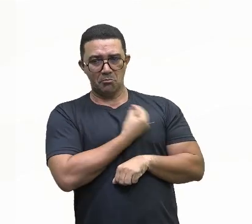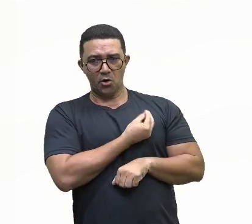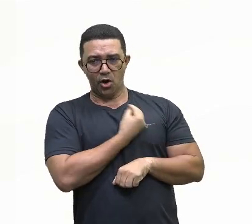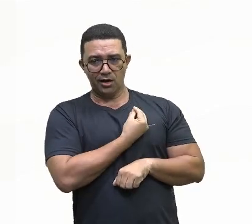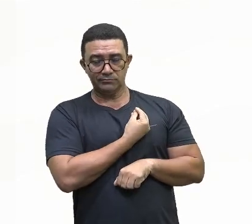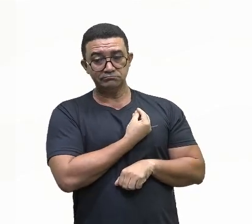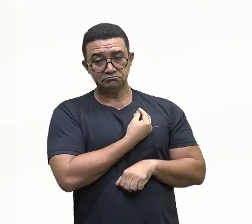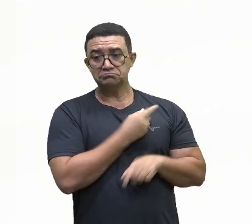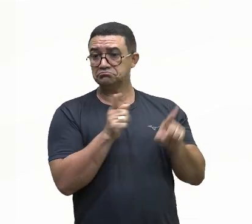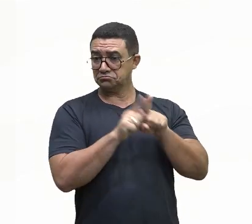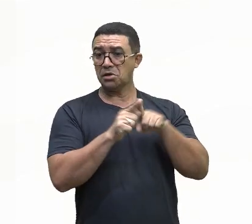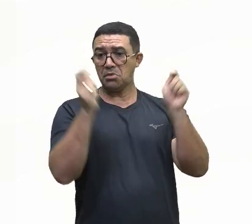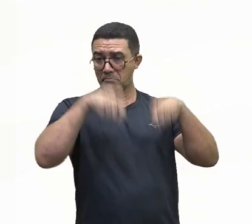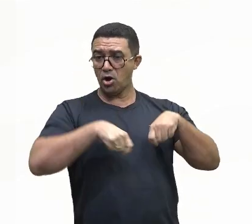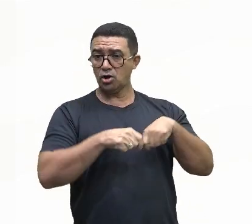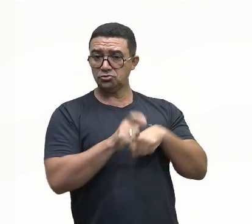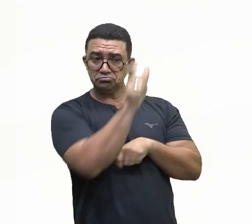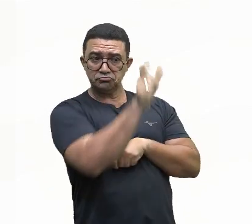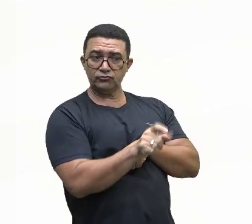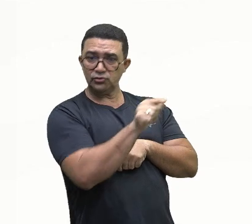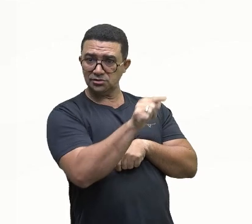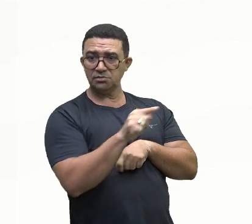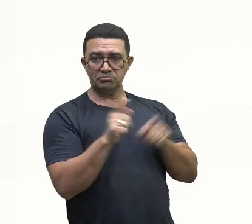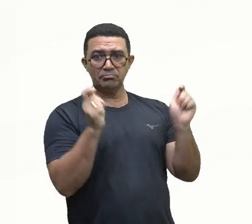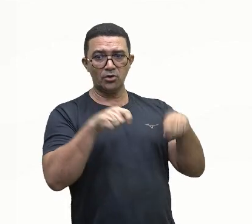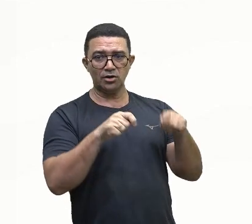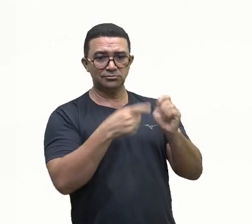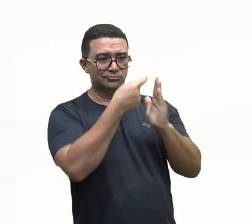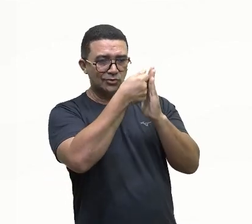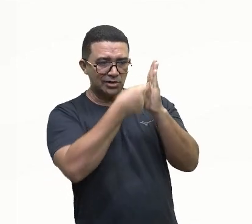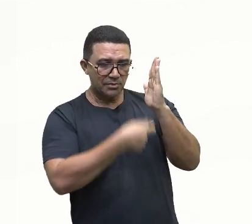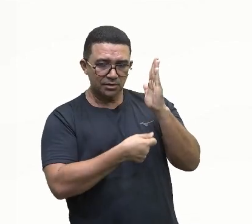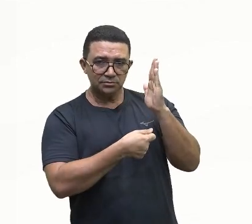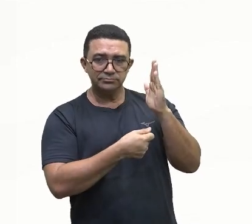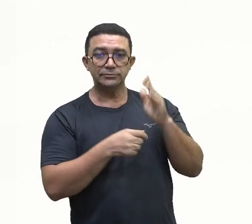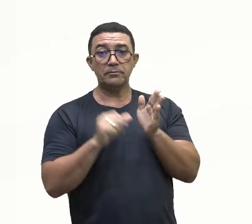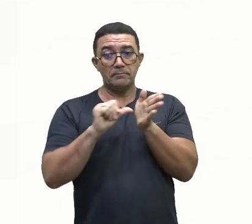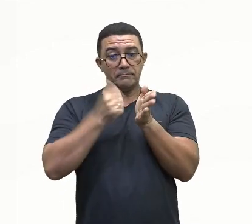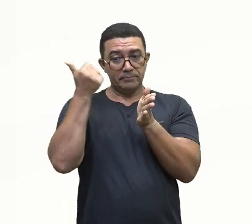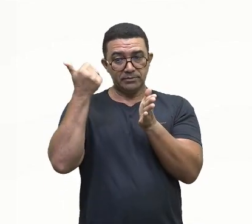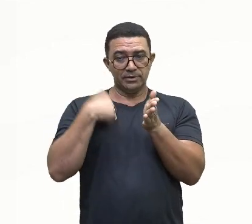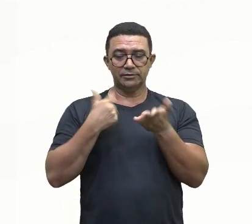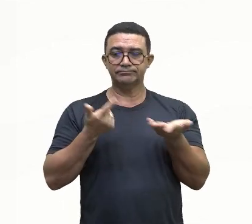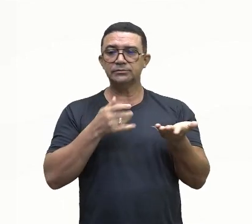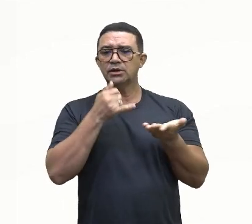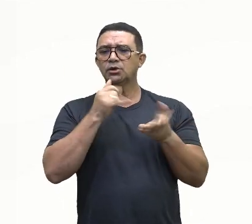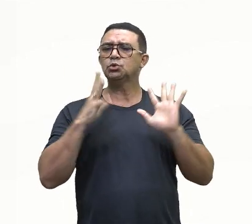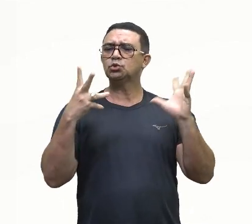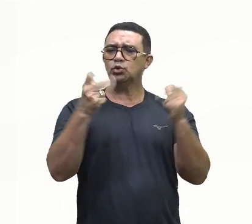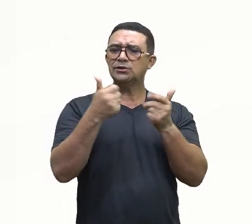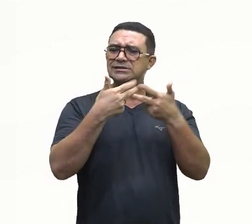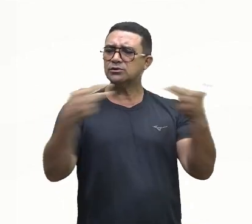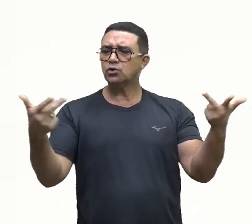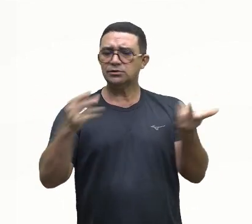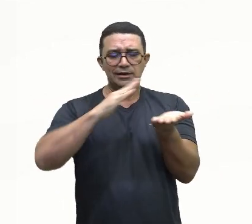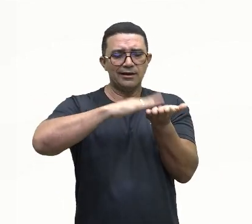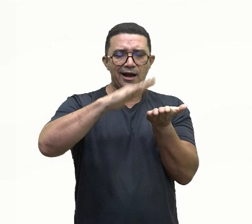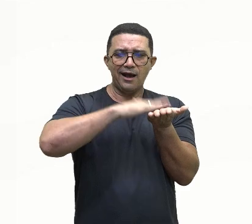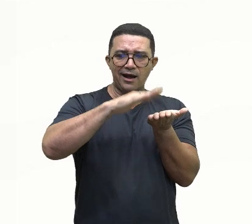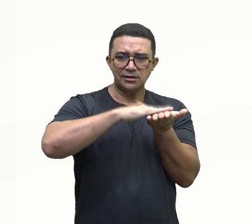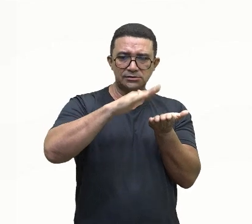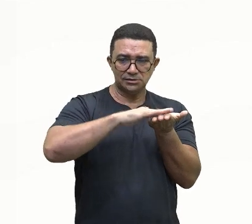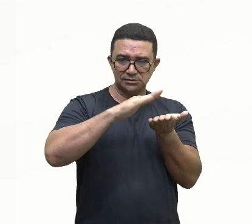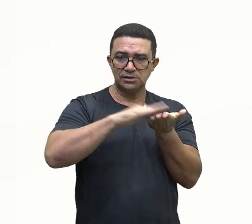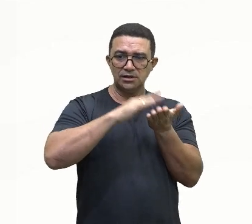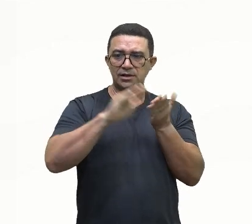você também pode fazer, não tem problema. Primeiro, você deve reunir todas as despesas, tanto as